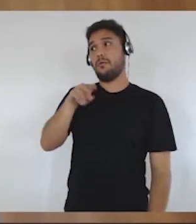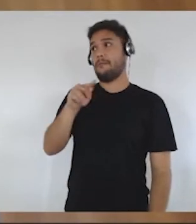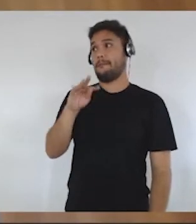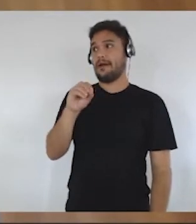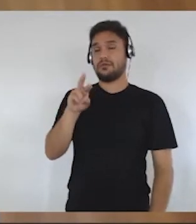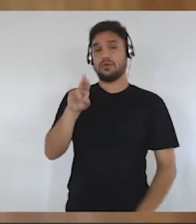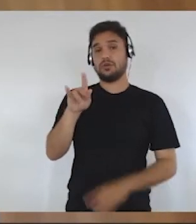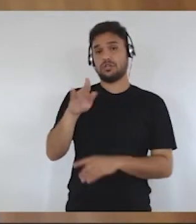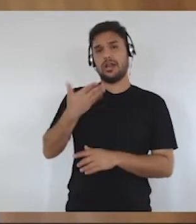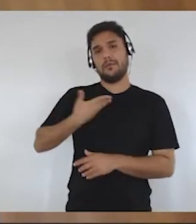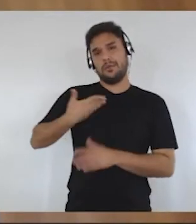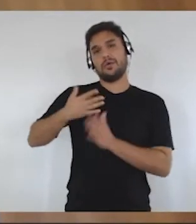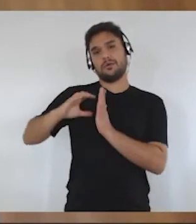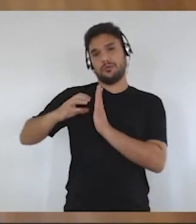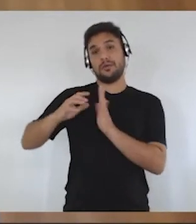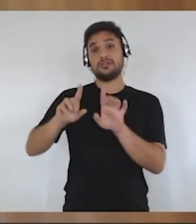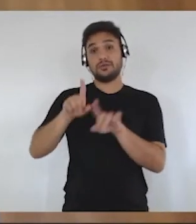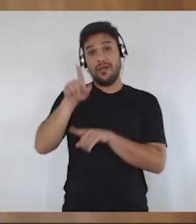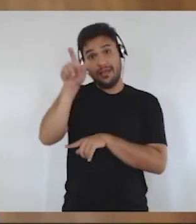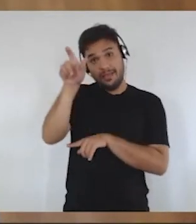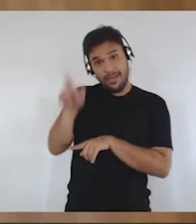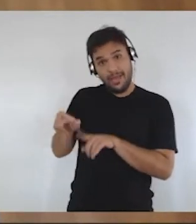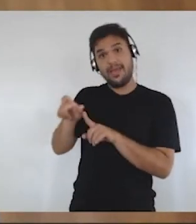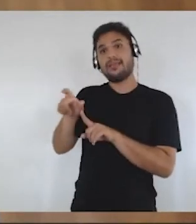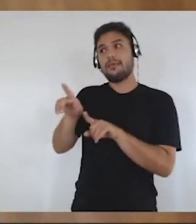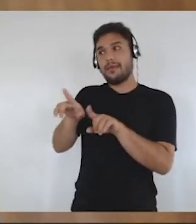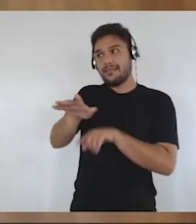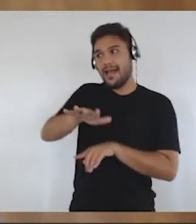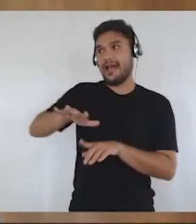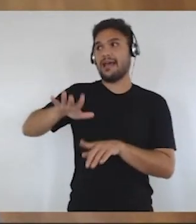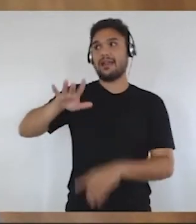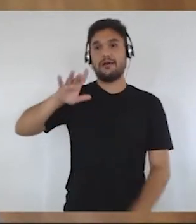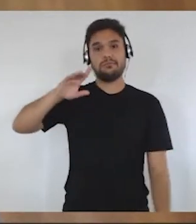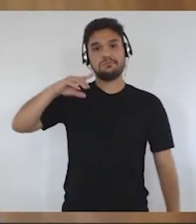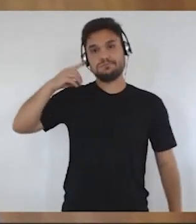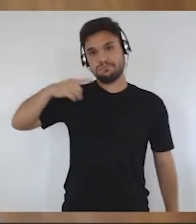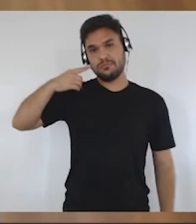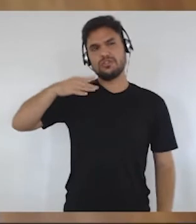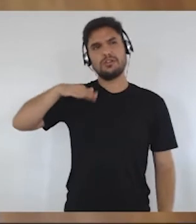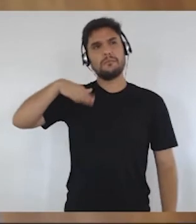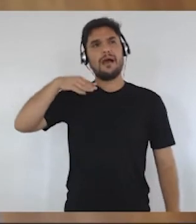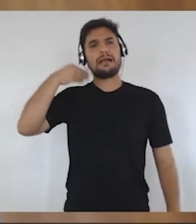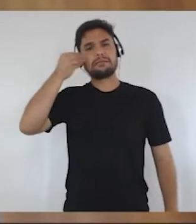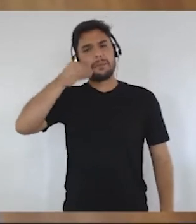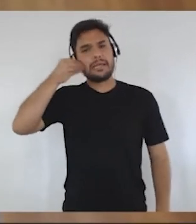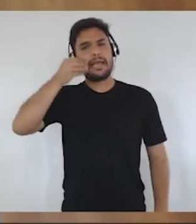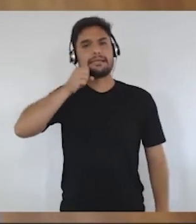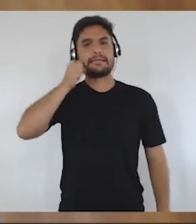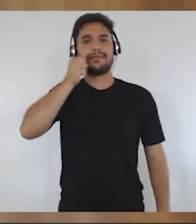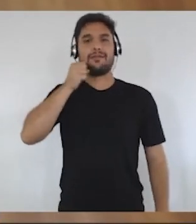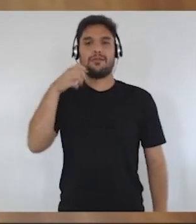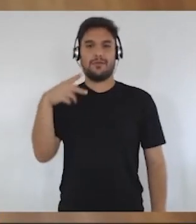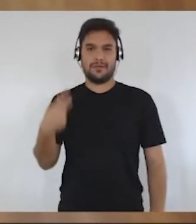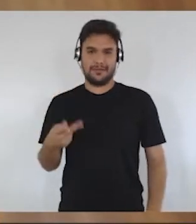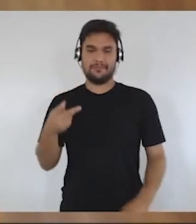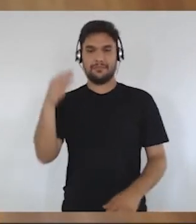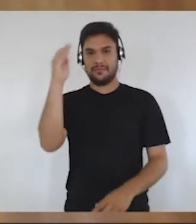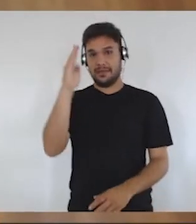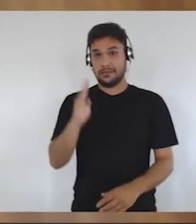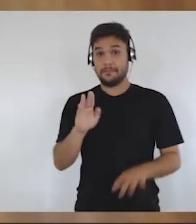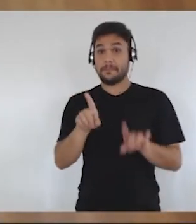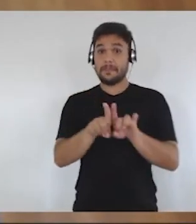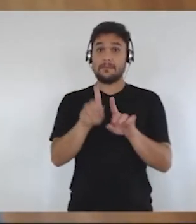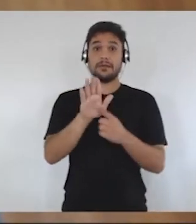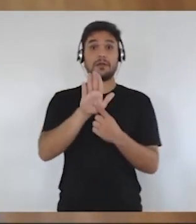meu colega de partido, que também é um homem do direito e dos mais preparados senadores da República. Mas eu queria destacar, no